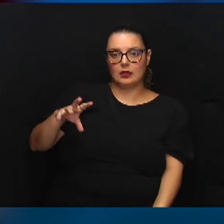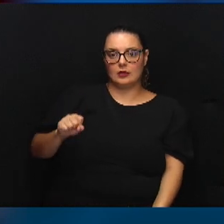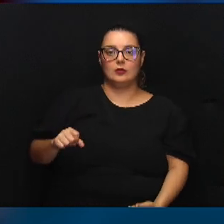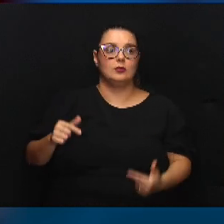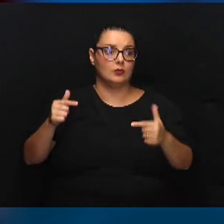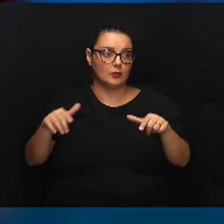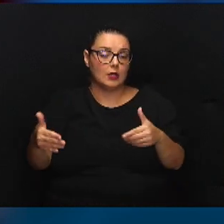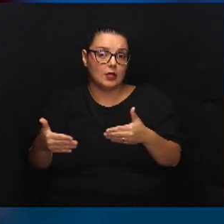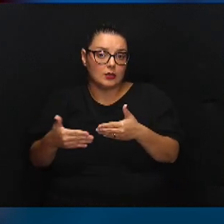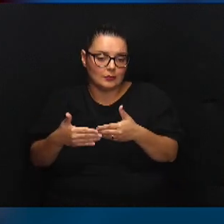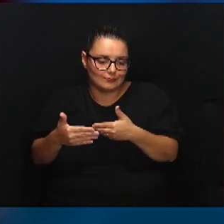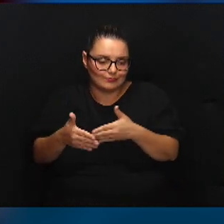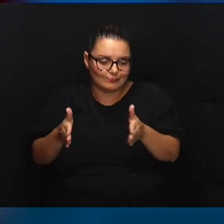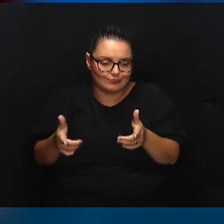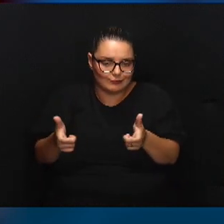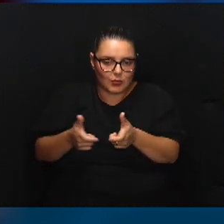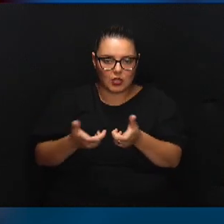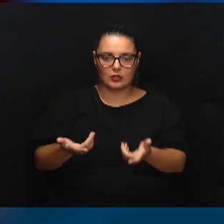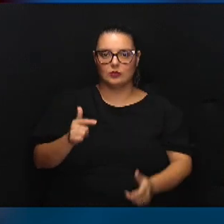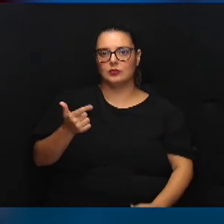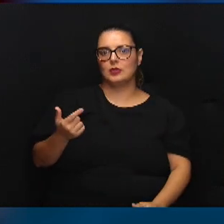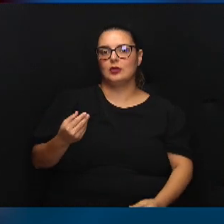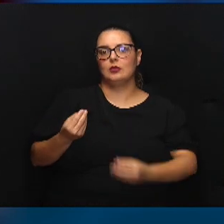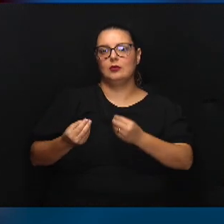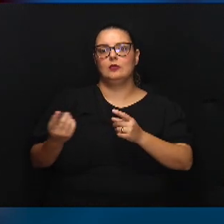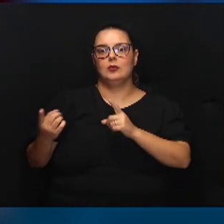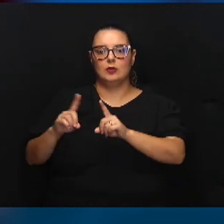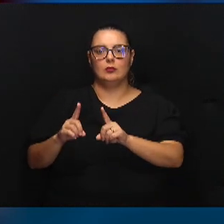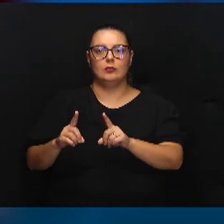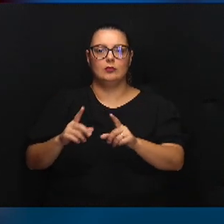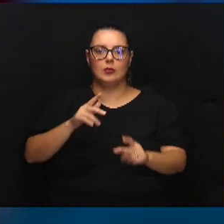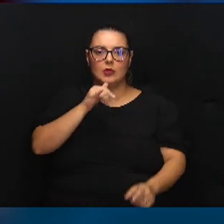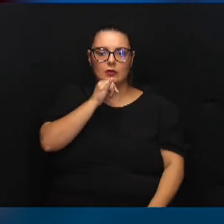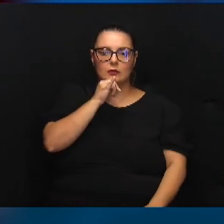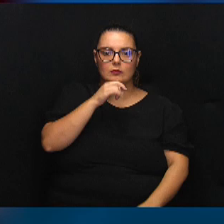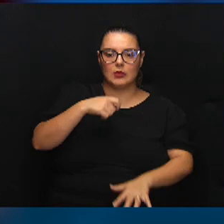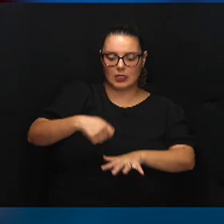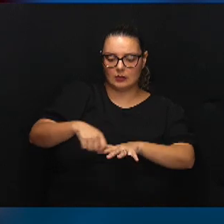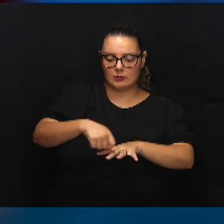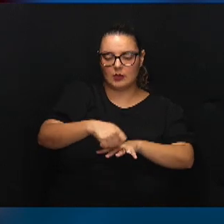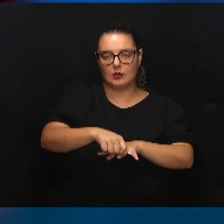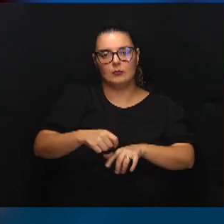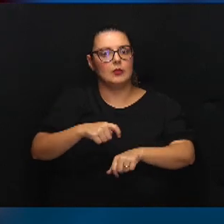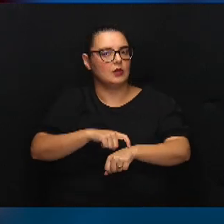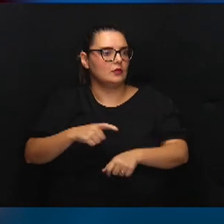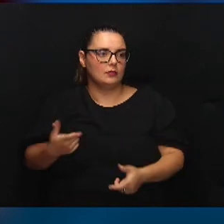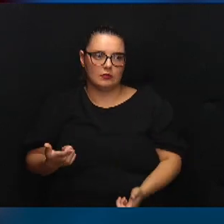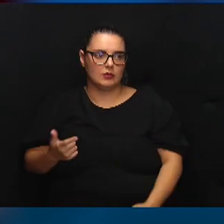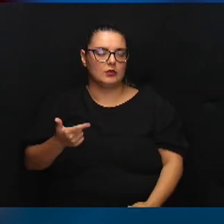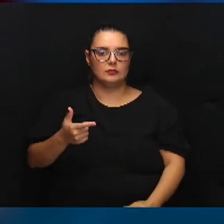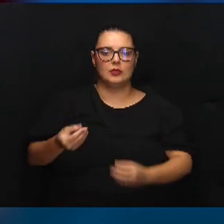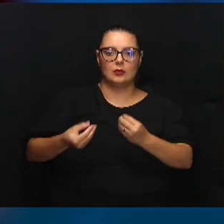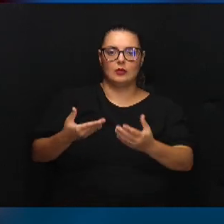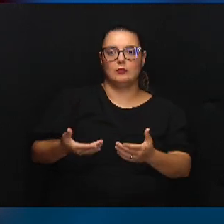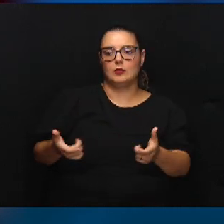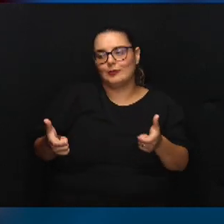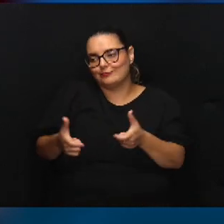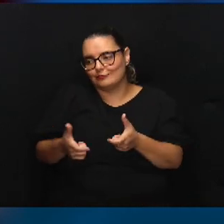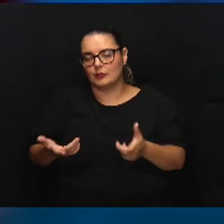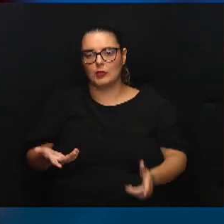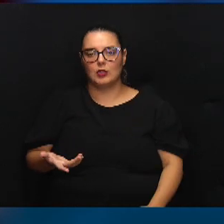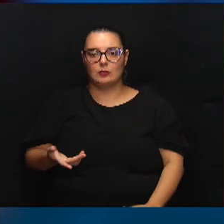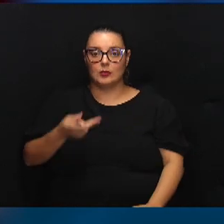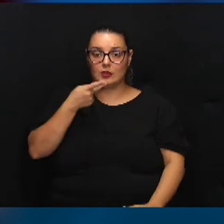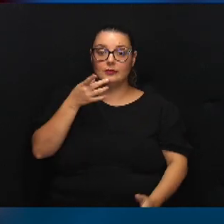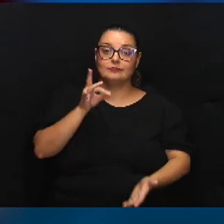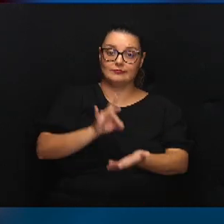pequeno, então não tem como eu colocar alguém, tipo uma manicure. Eu gostaria muito, mas no momento não dá porque o espaço é pequeno. Mas eu vou ser bem sério, eu já